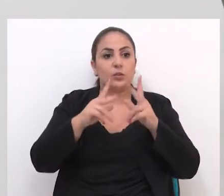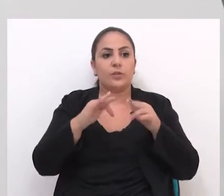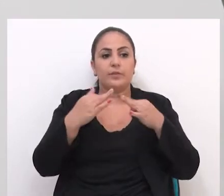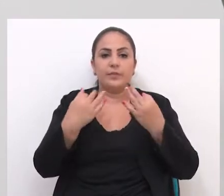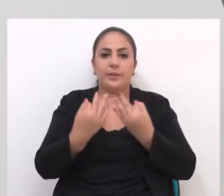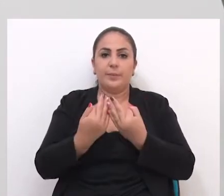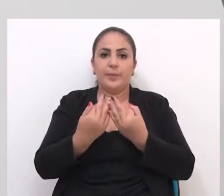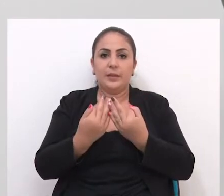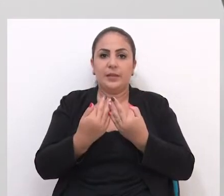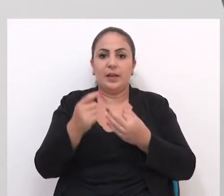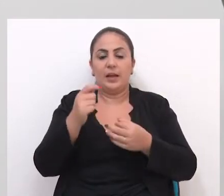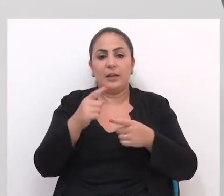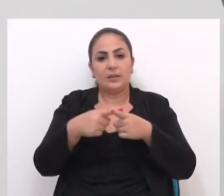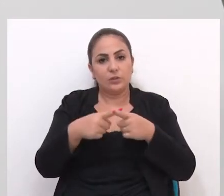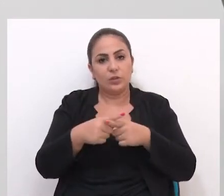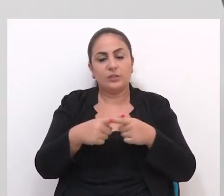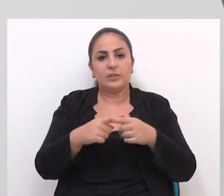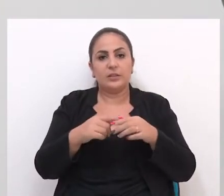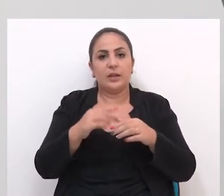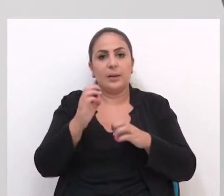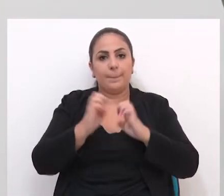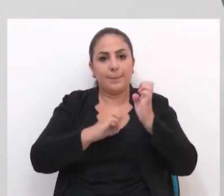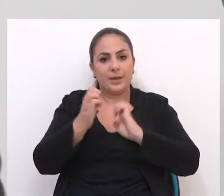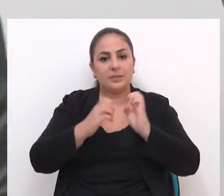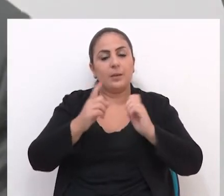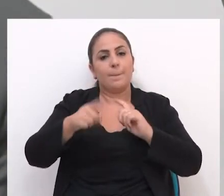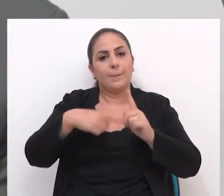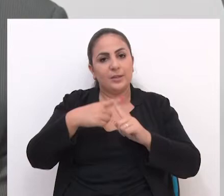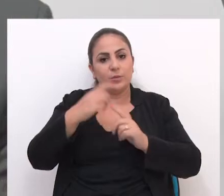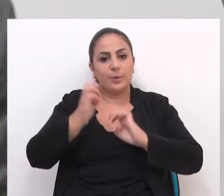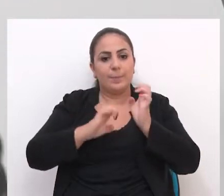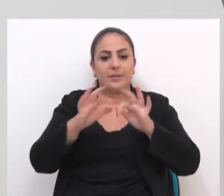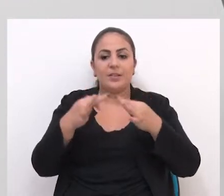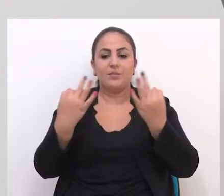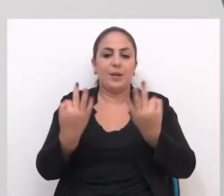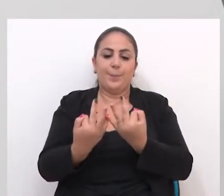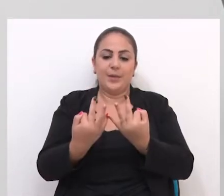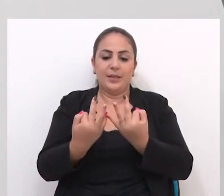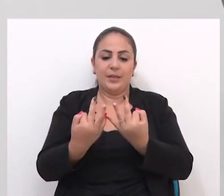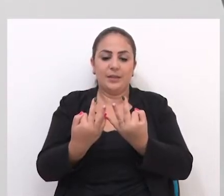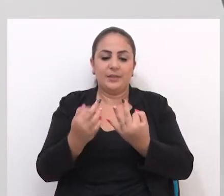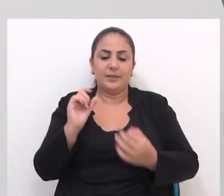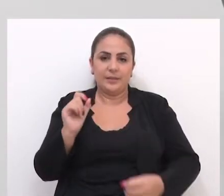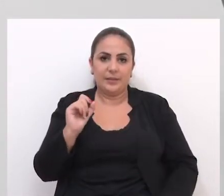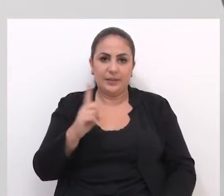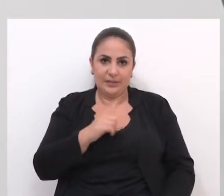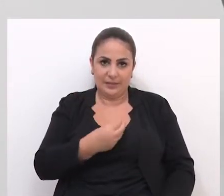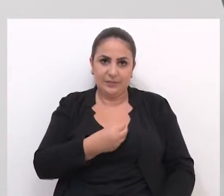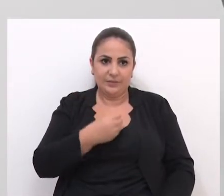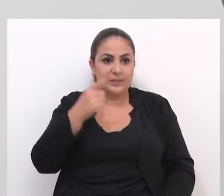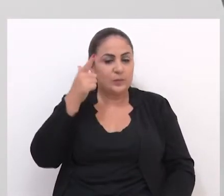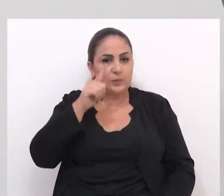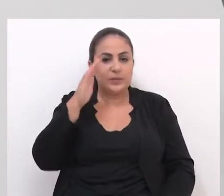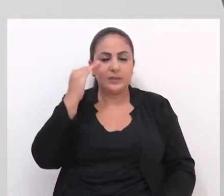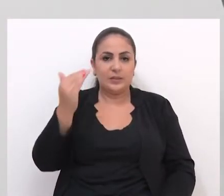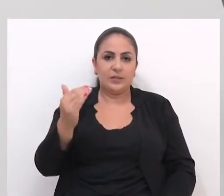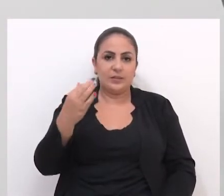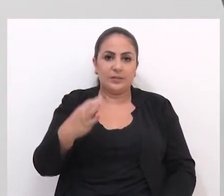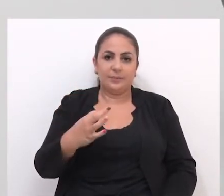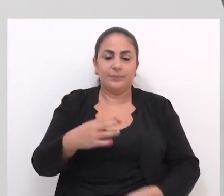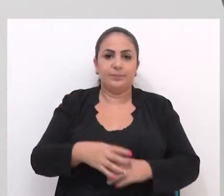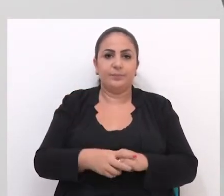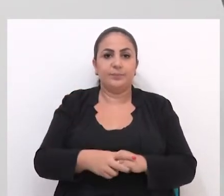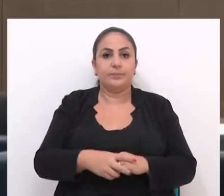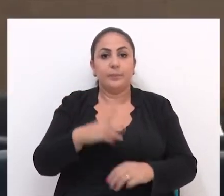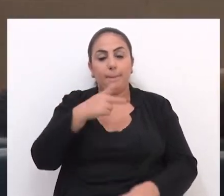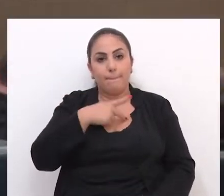e toda a família que são sócios da empresa. É mais uma empresa familiar que está dando certo na nossa cidade de